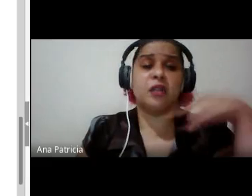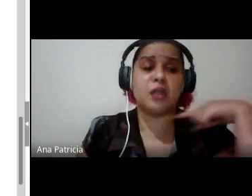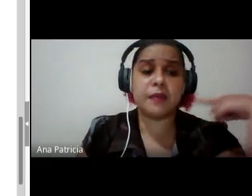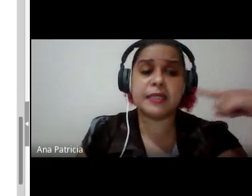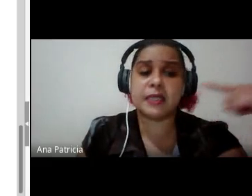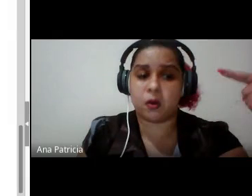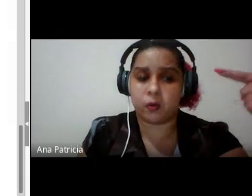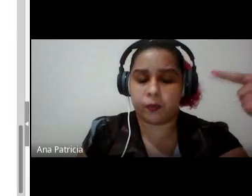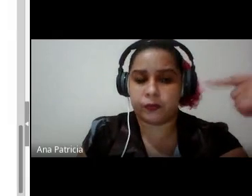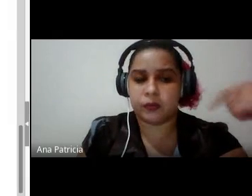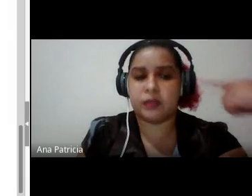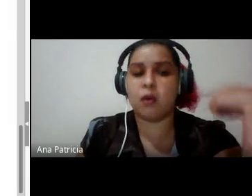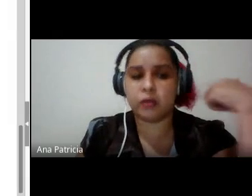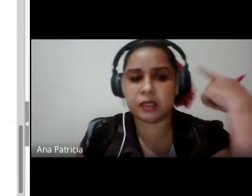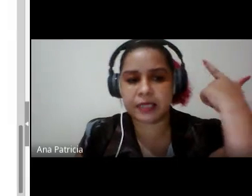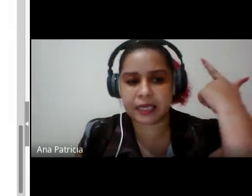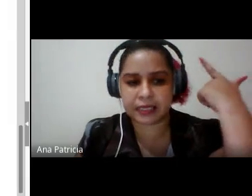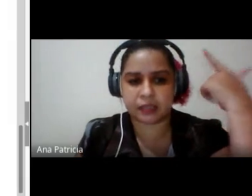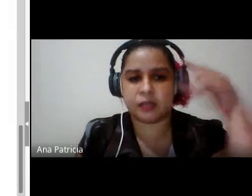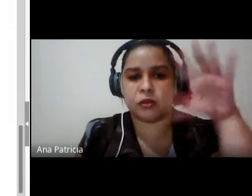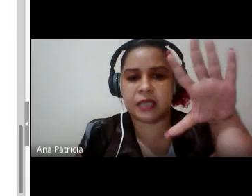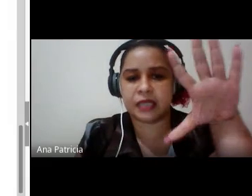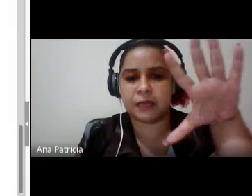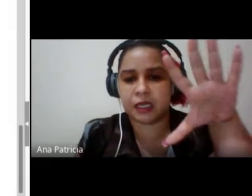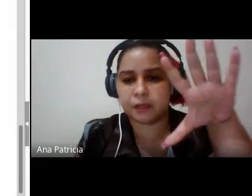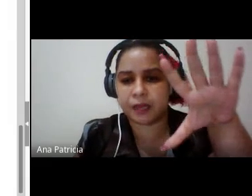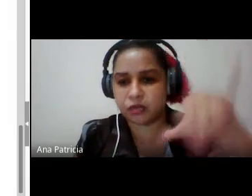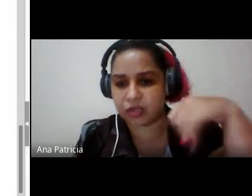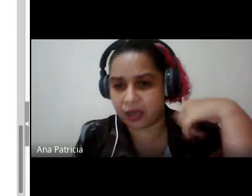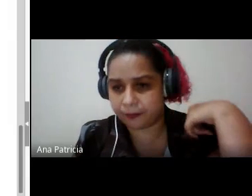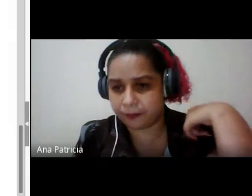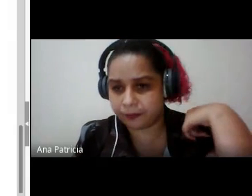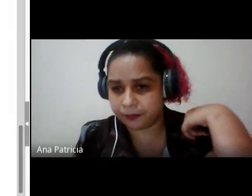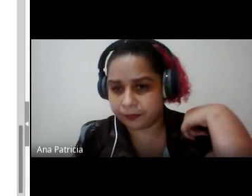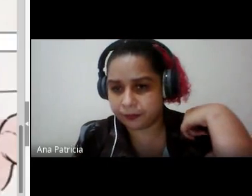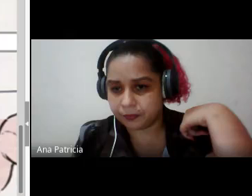de 2005. Tem outras mais recentes. Eu trouxe essa apenas para ilustrar.